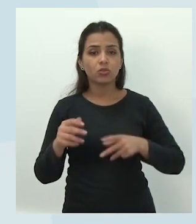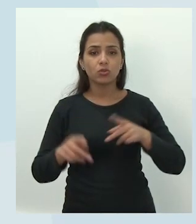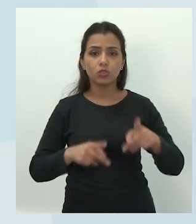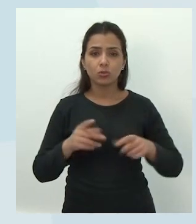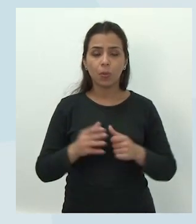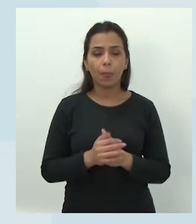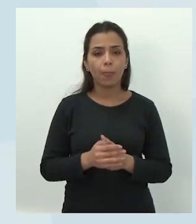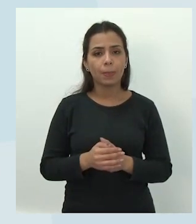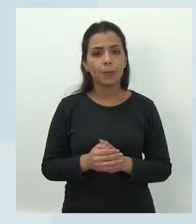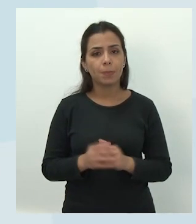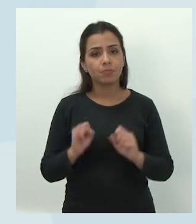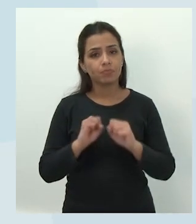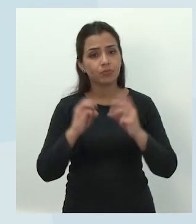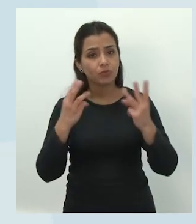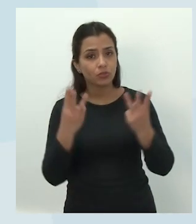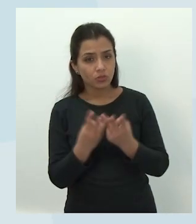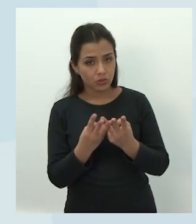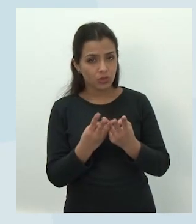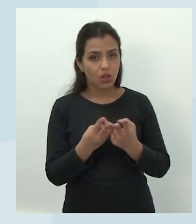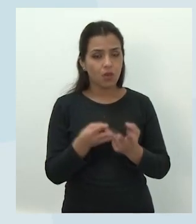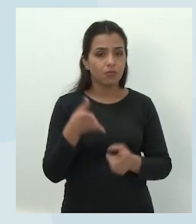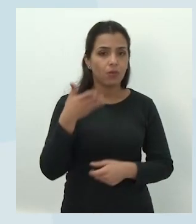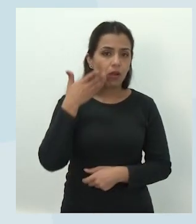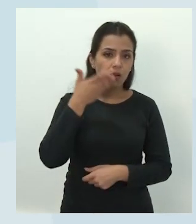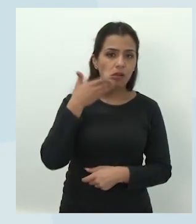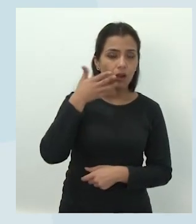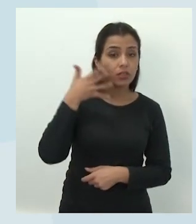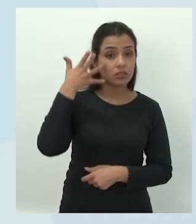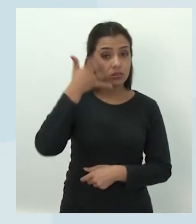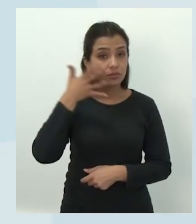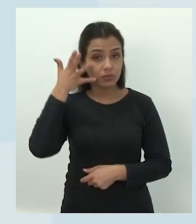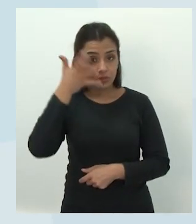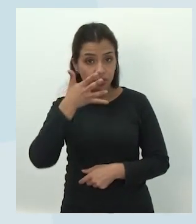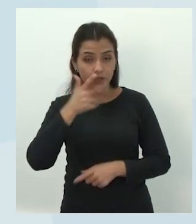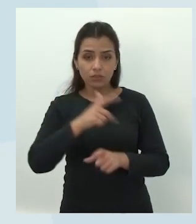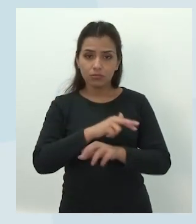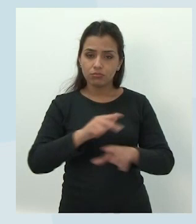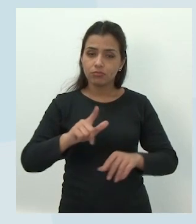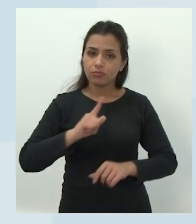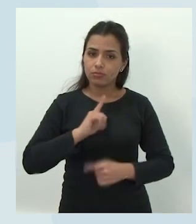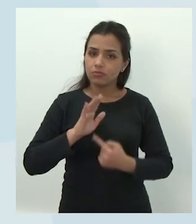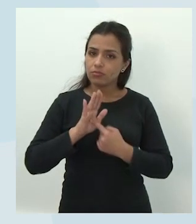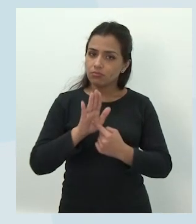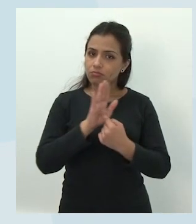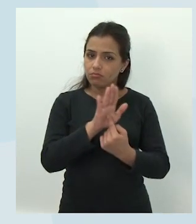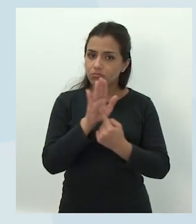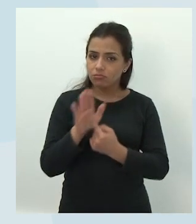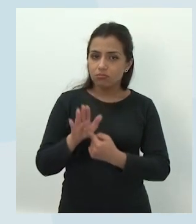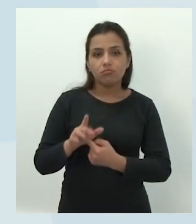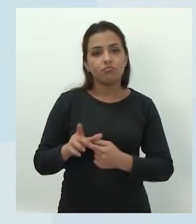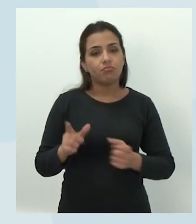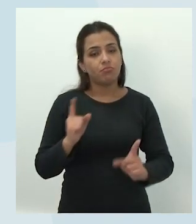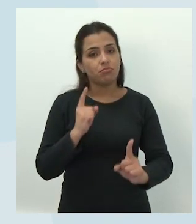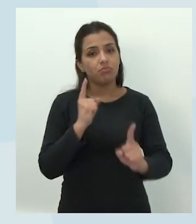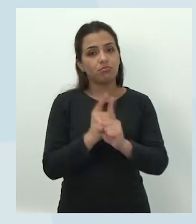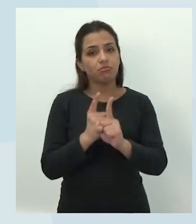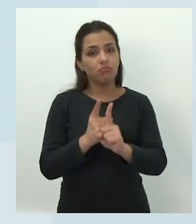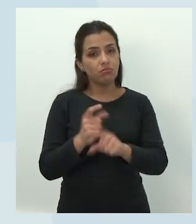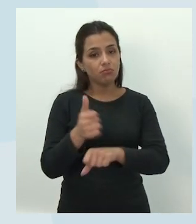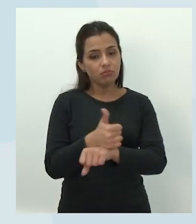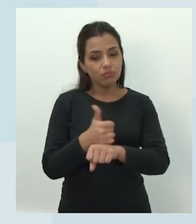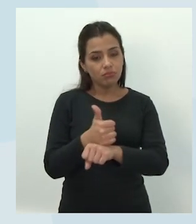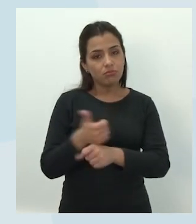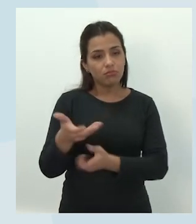Palestra, workshop, oficinas são promovidas durante as mostras ou salões, que se tornam pontos de convergência de profissionais da área